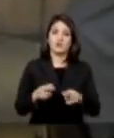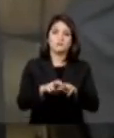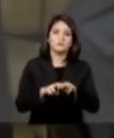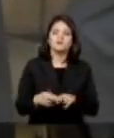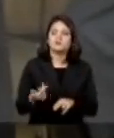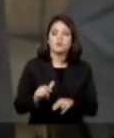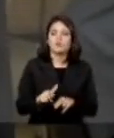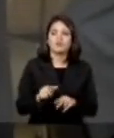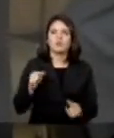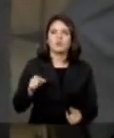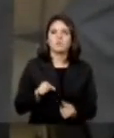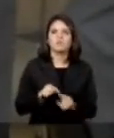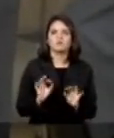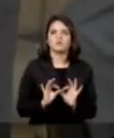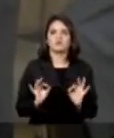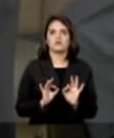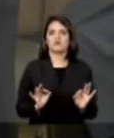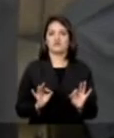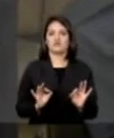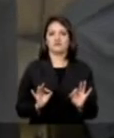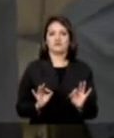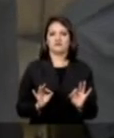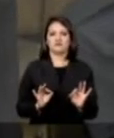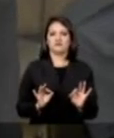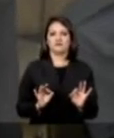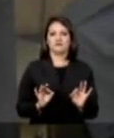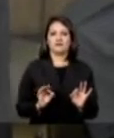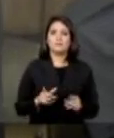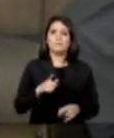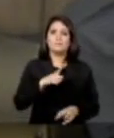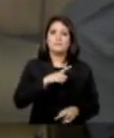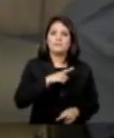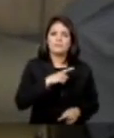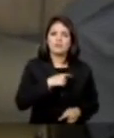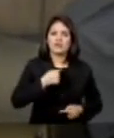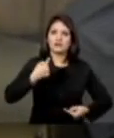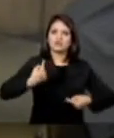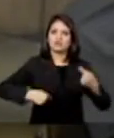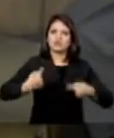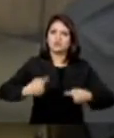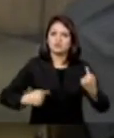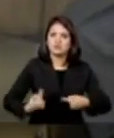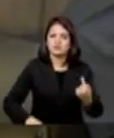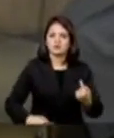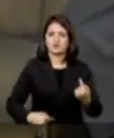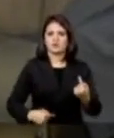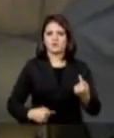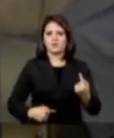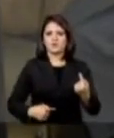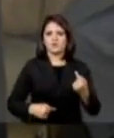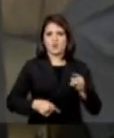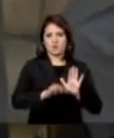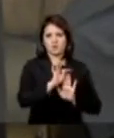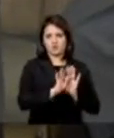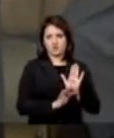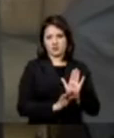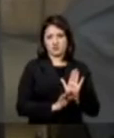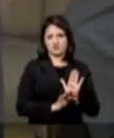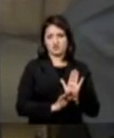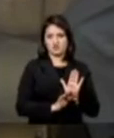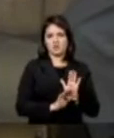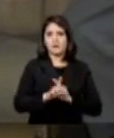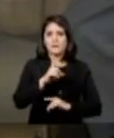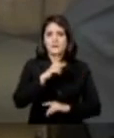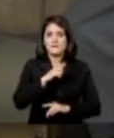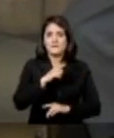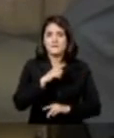motivos para que ela seja mitigada em sua redação, para que ela seja mitigada como